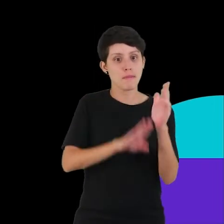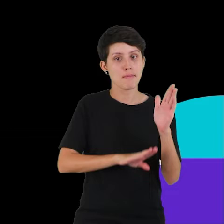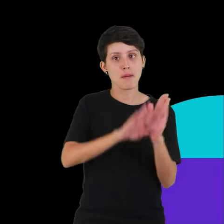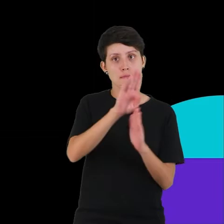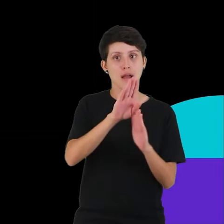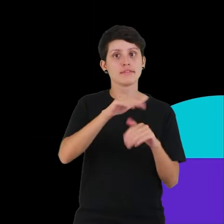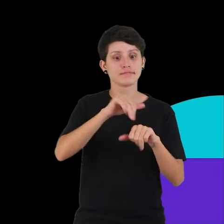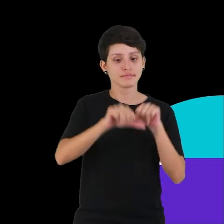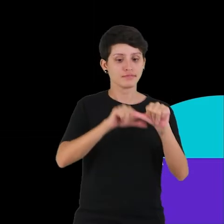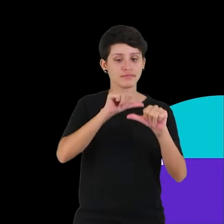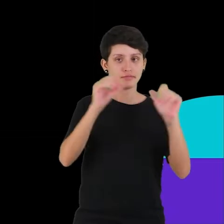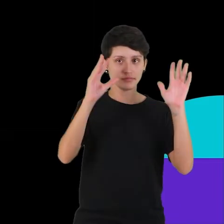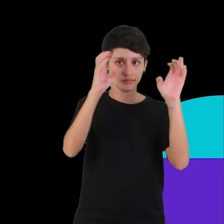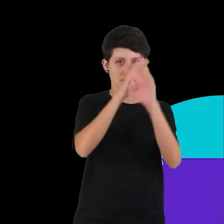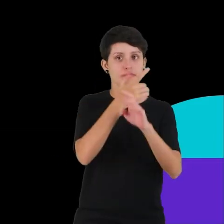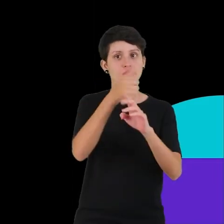outras facetas que a gente tem que lidar.